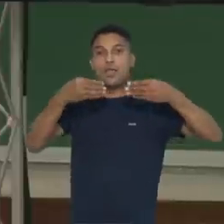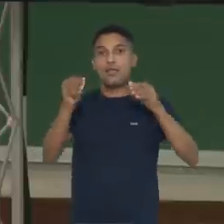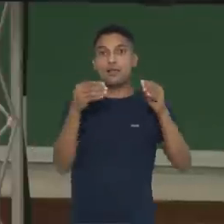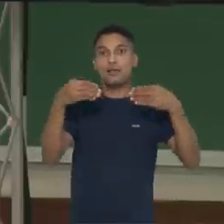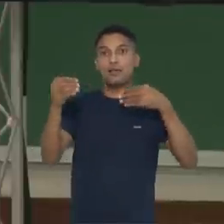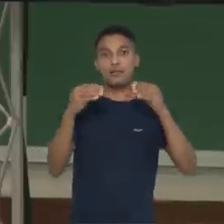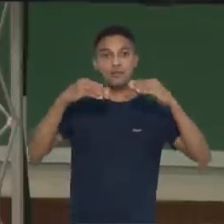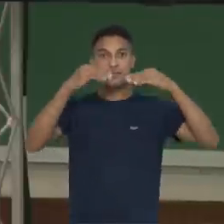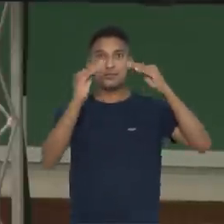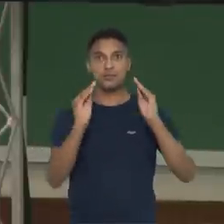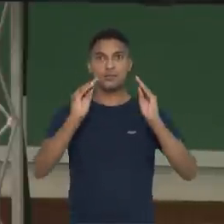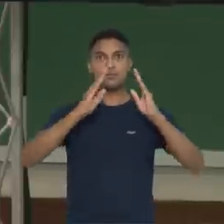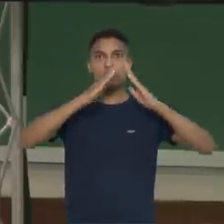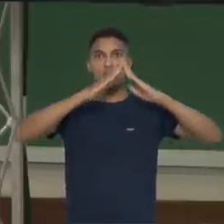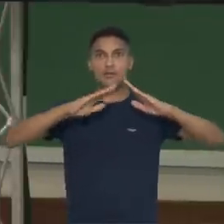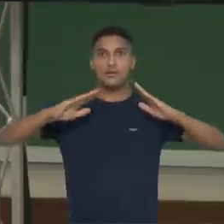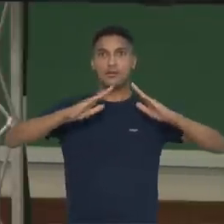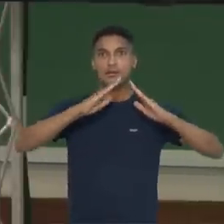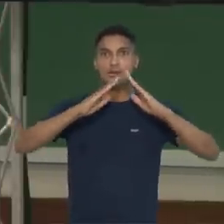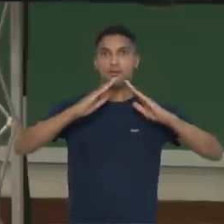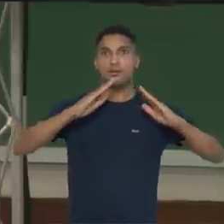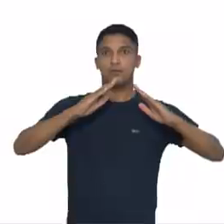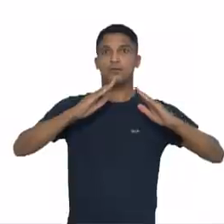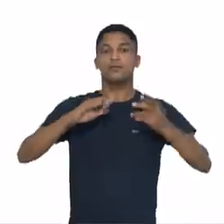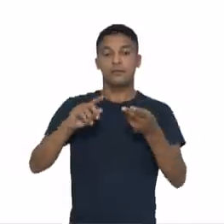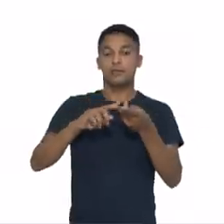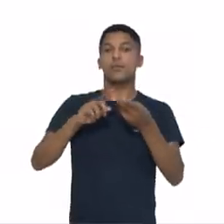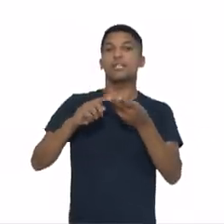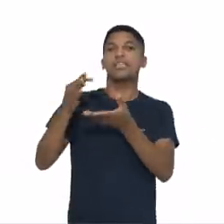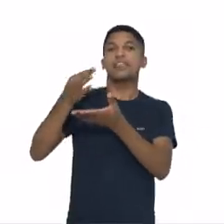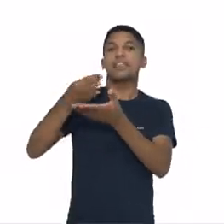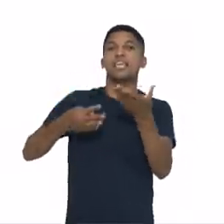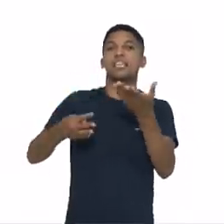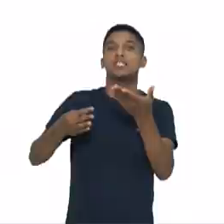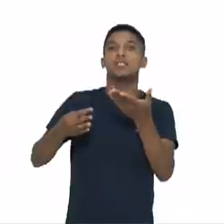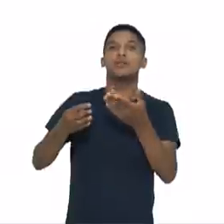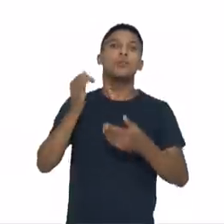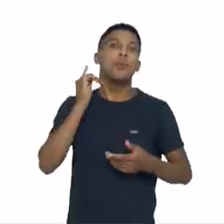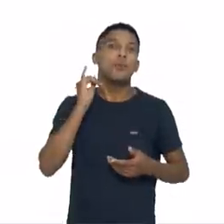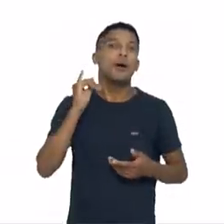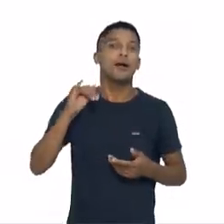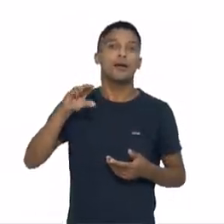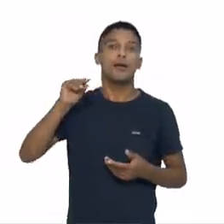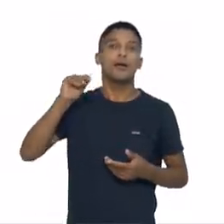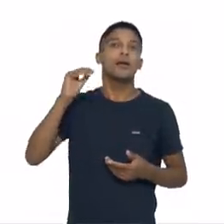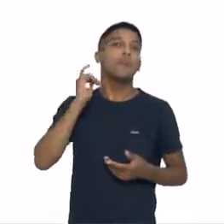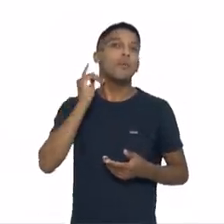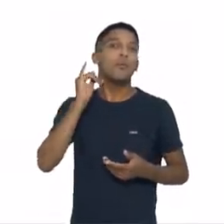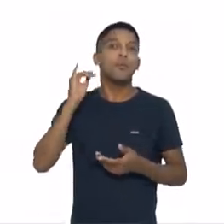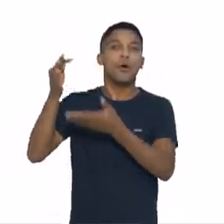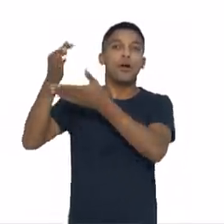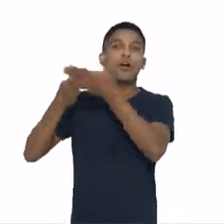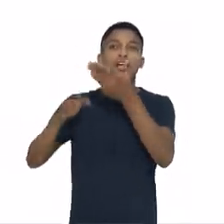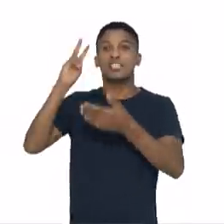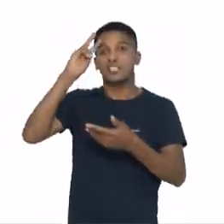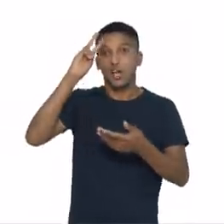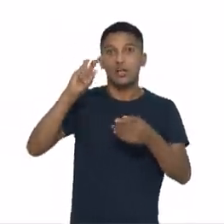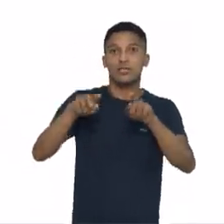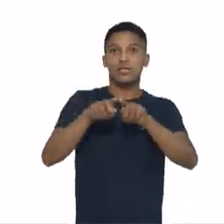né, textos falando da história, a questão dos figurinos, né, que também é muito importante